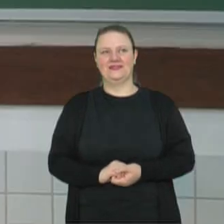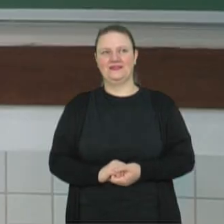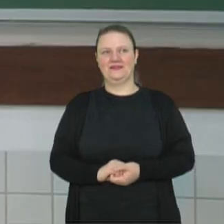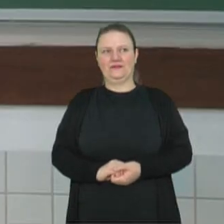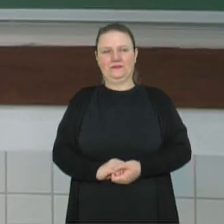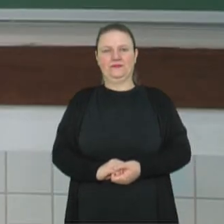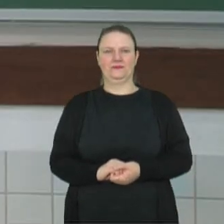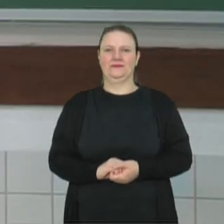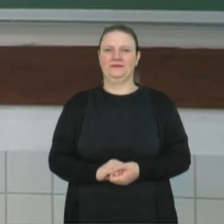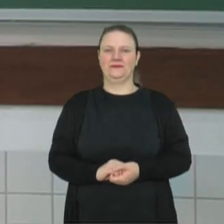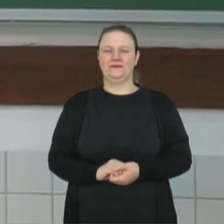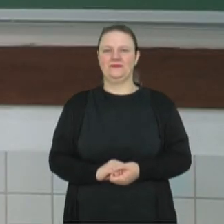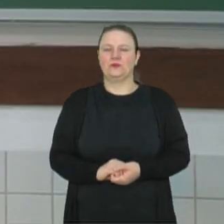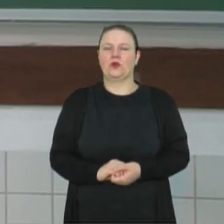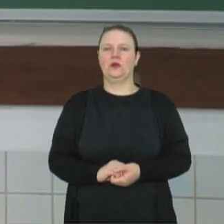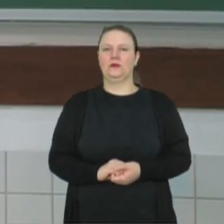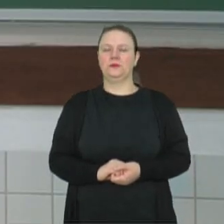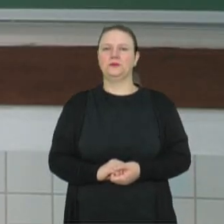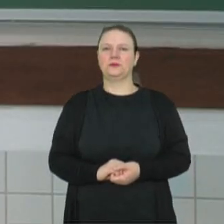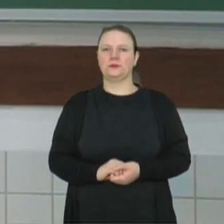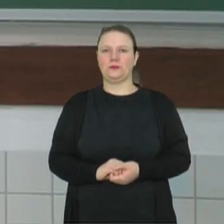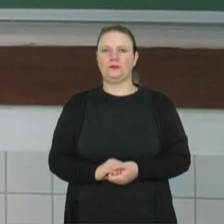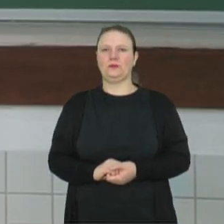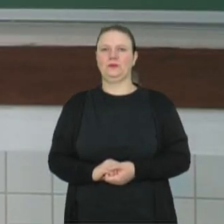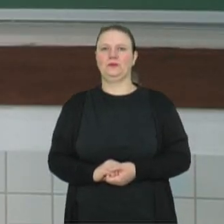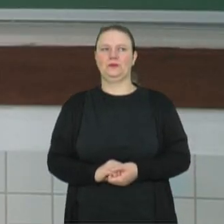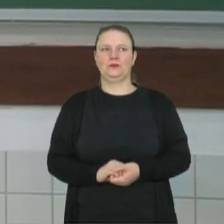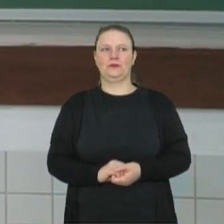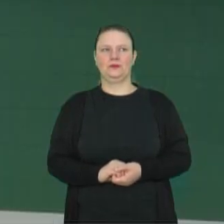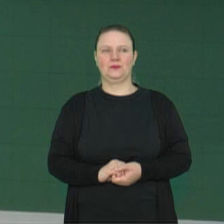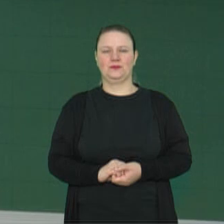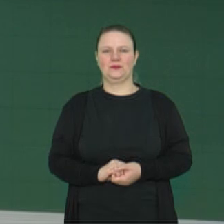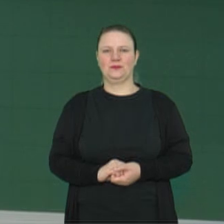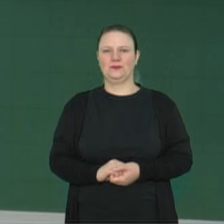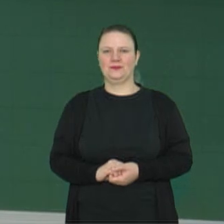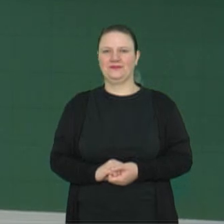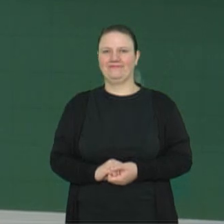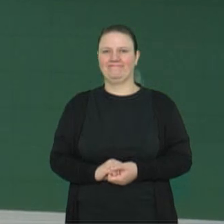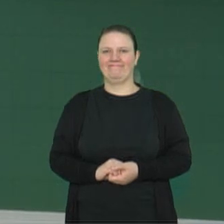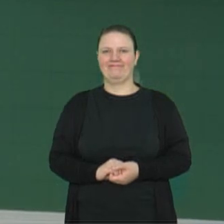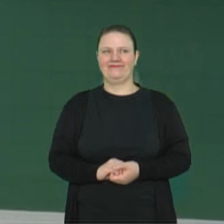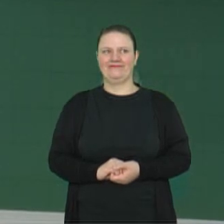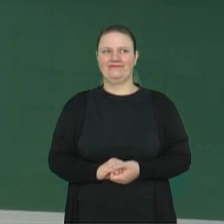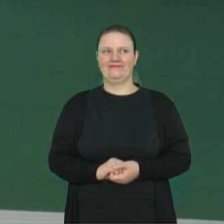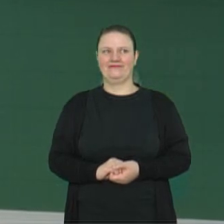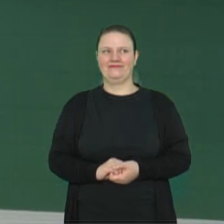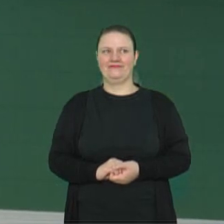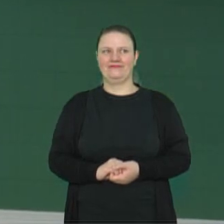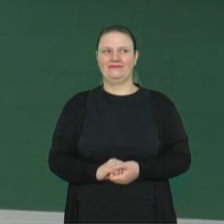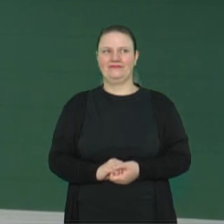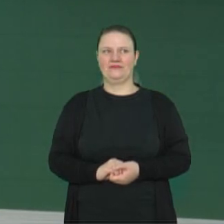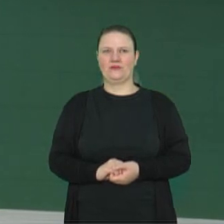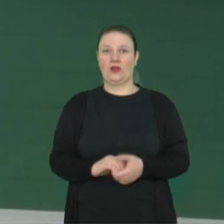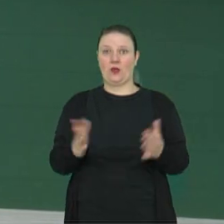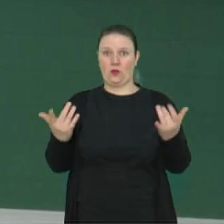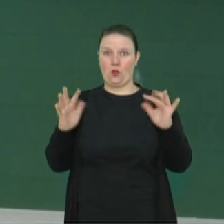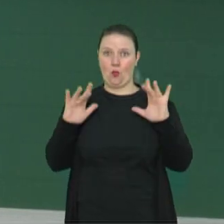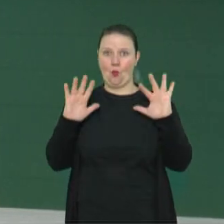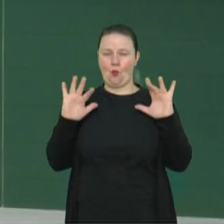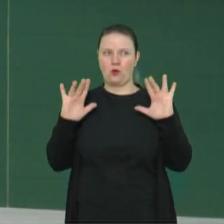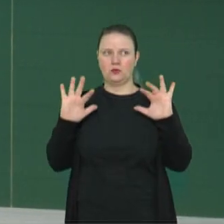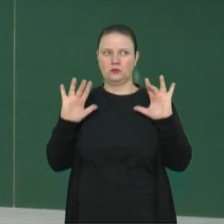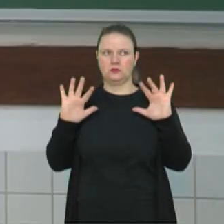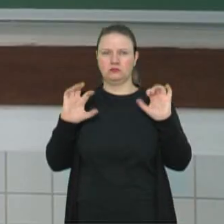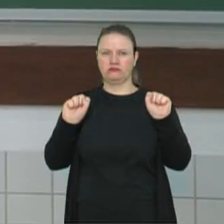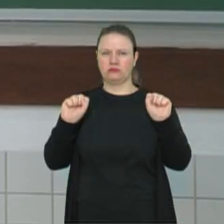Joga os ombros lá à frente. Ombros lá atrás. Estica os braços lá à frente.